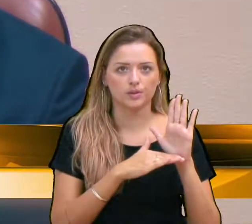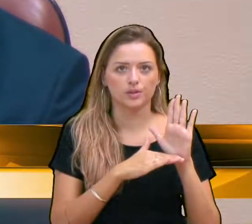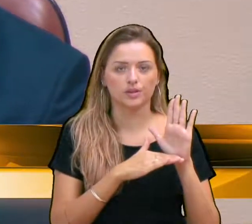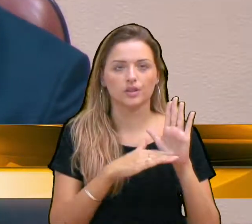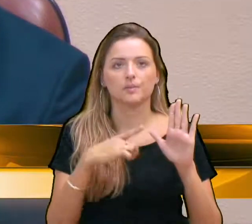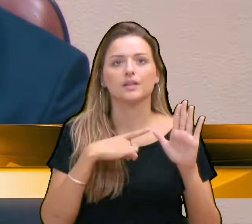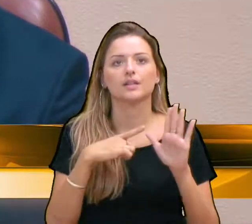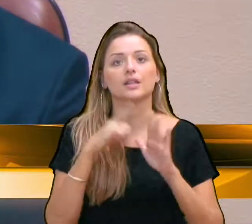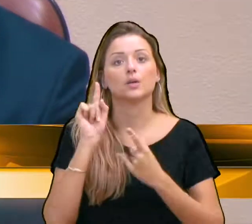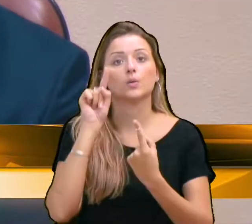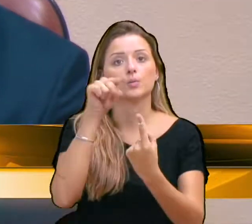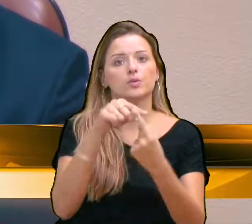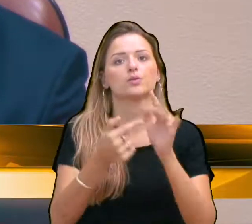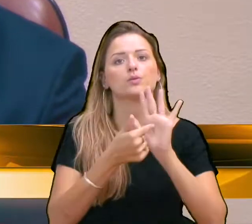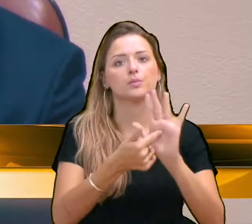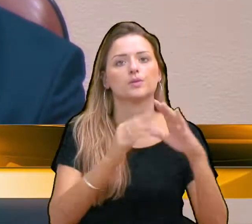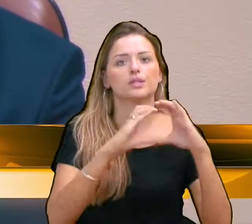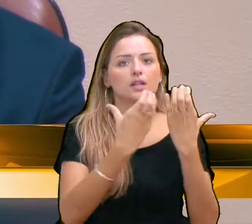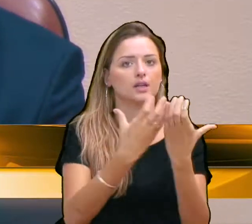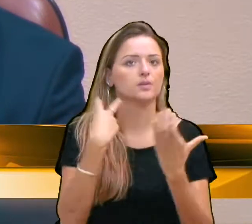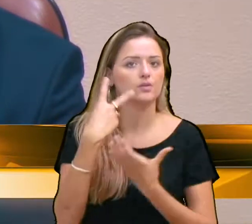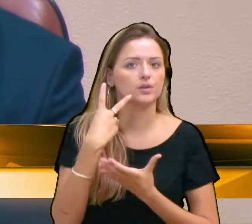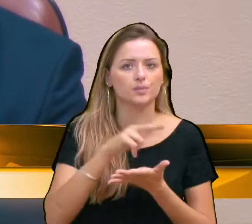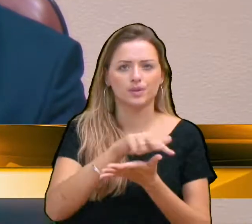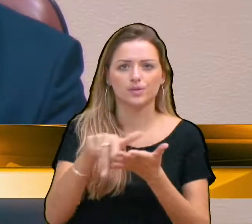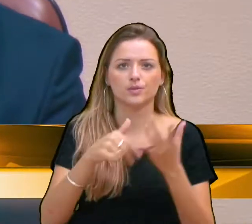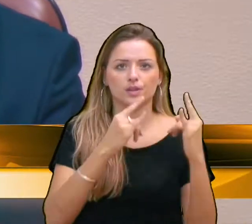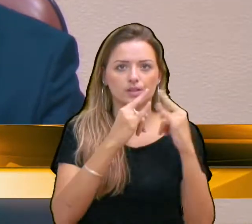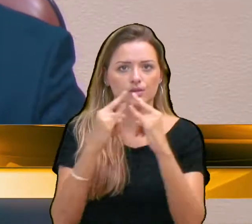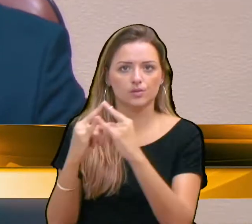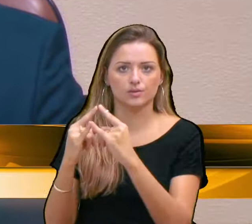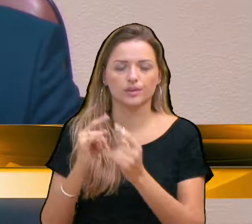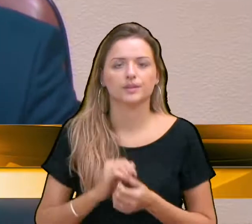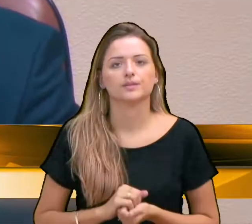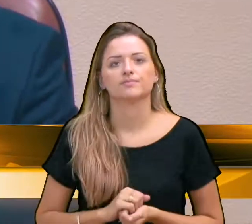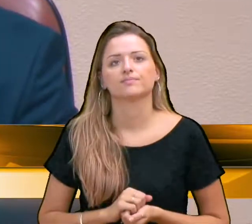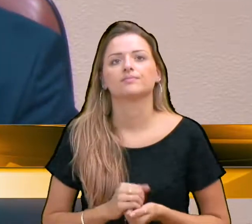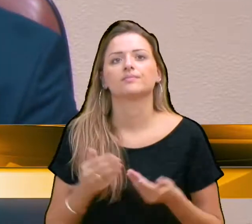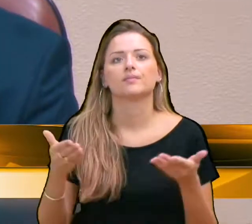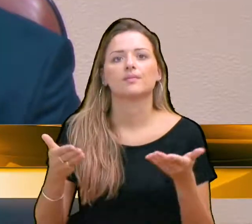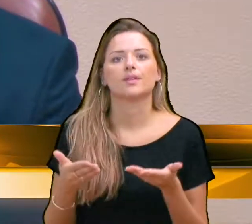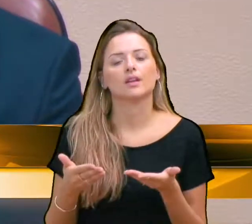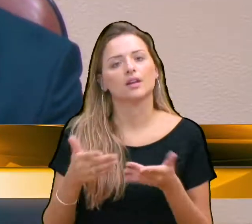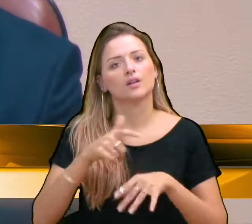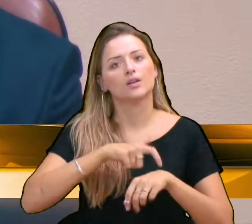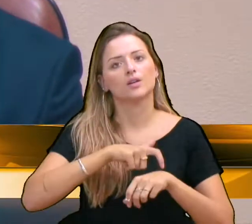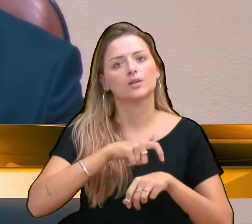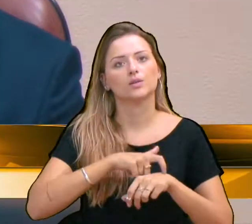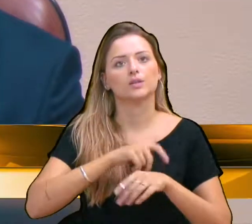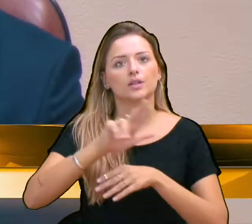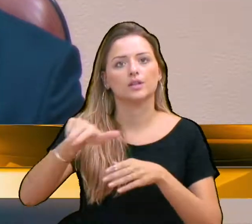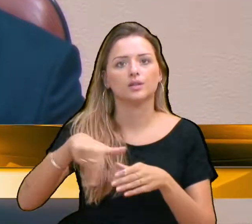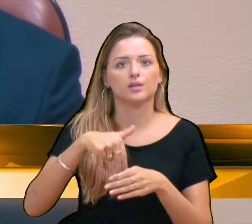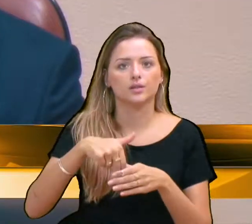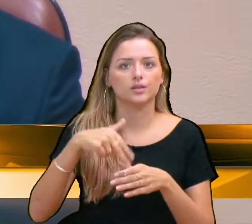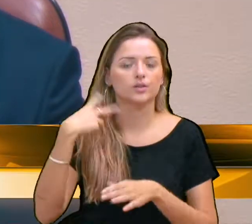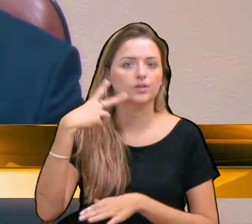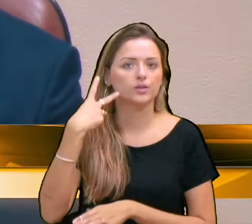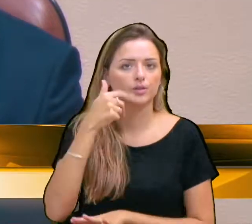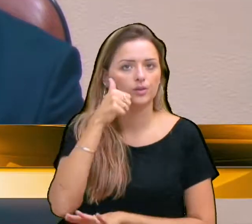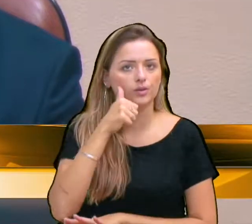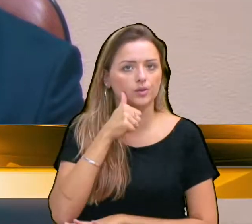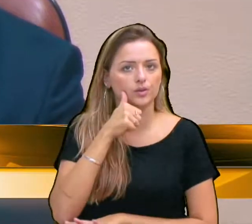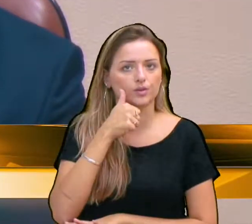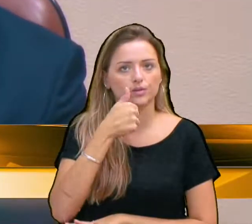justamente essa finalidade, apresentar a casa para as mais diversas entidades. Passamos ao espaço do grande expediente. Primeira vereadora